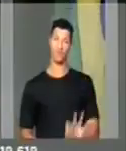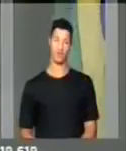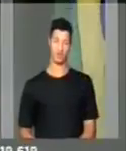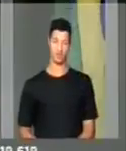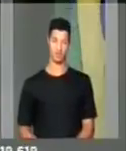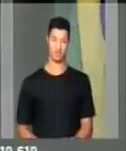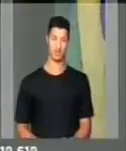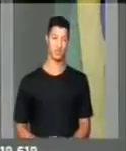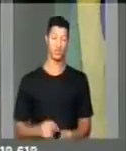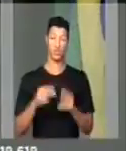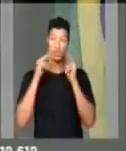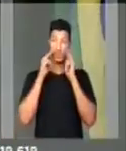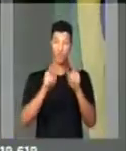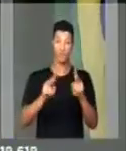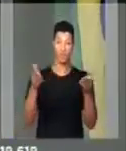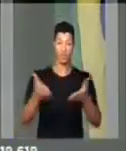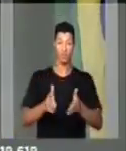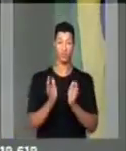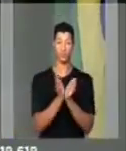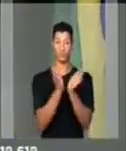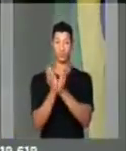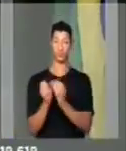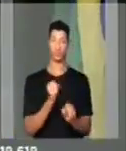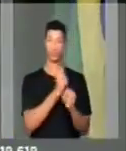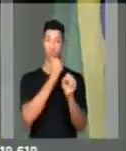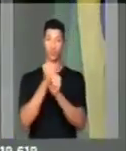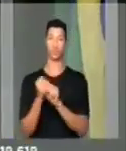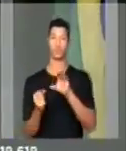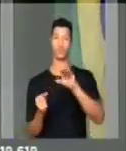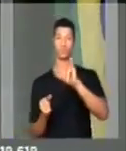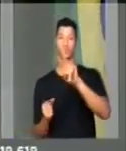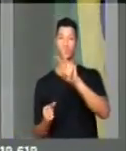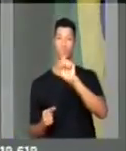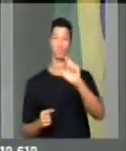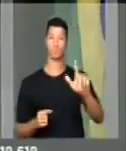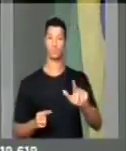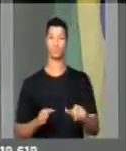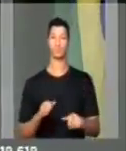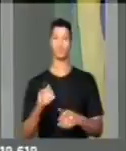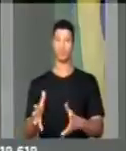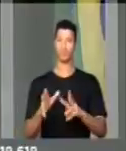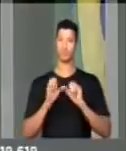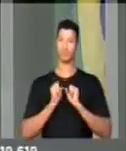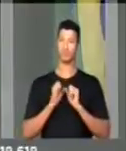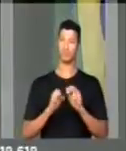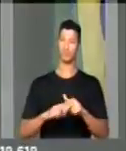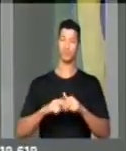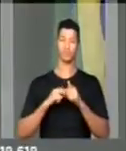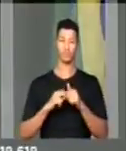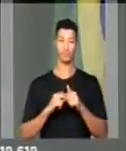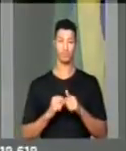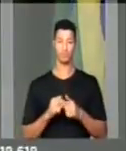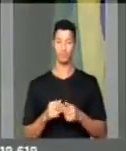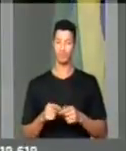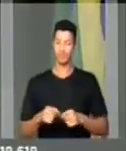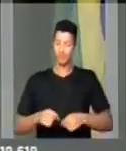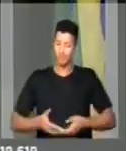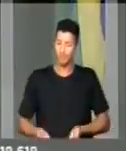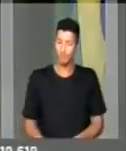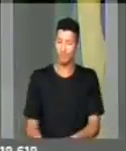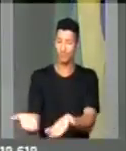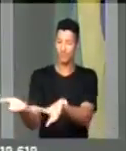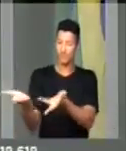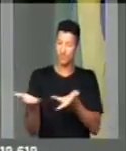feliz de ver hoje o setor da construção civil sendo recebido com tapete vermelho